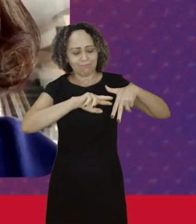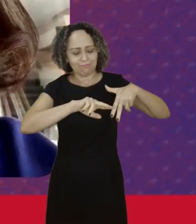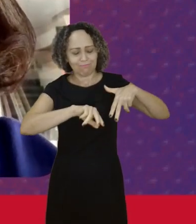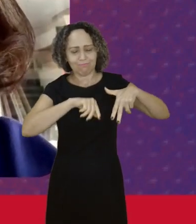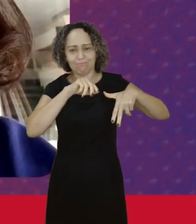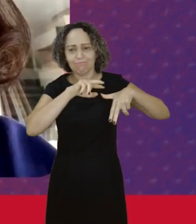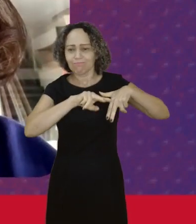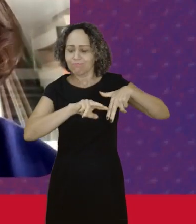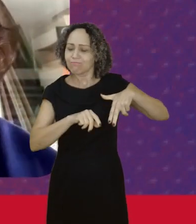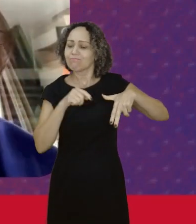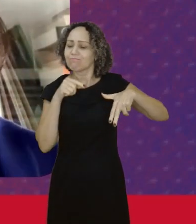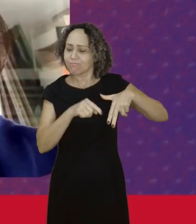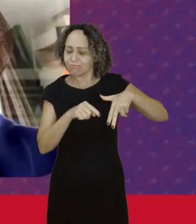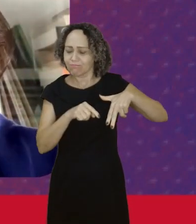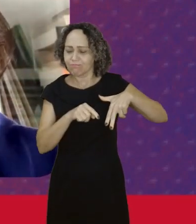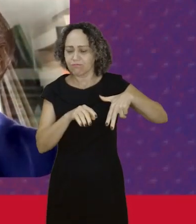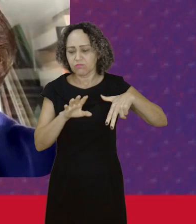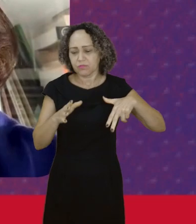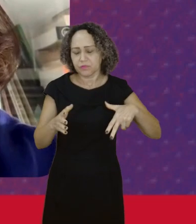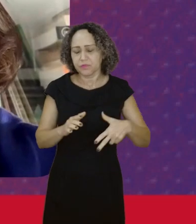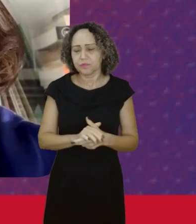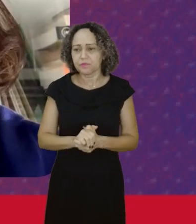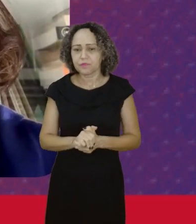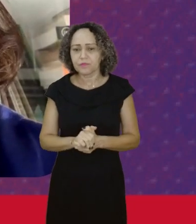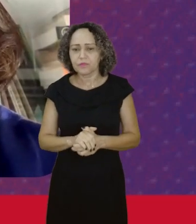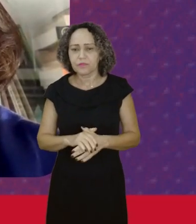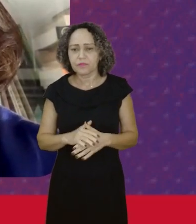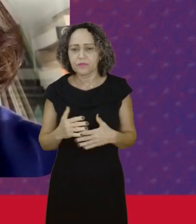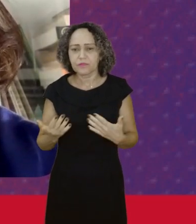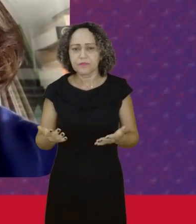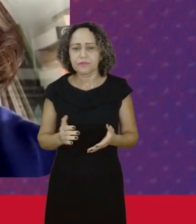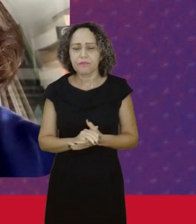da mulher, de gênero, enfim.